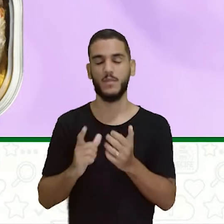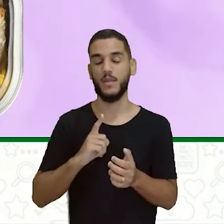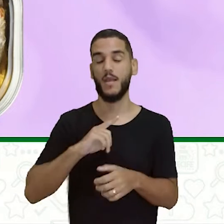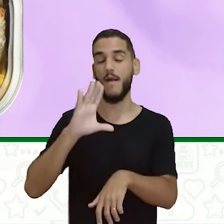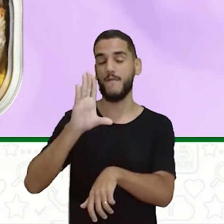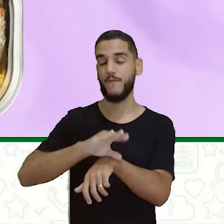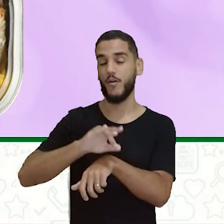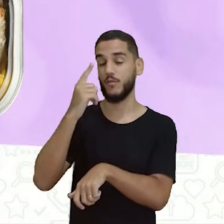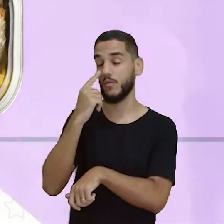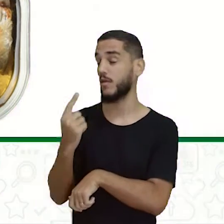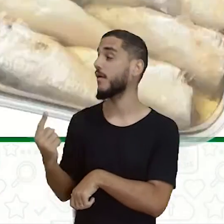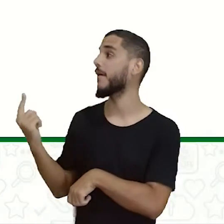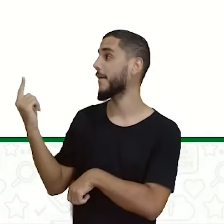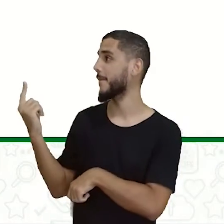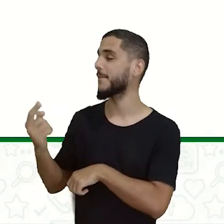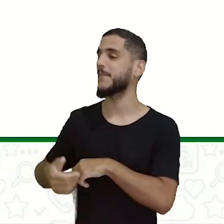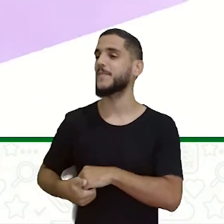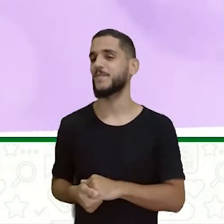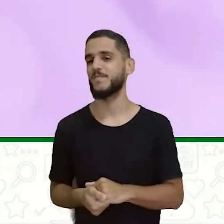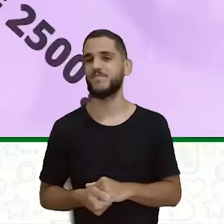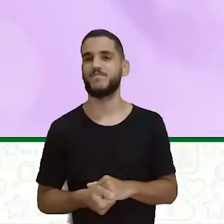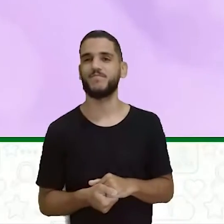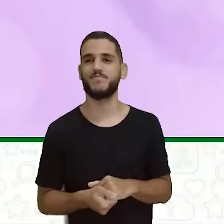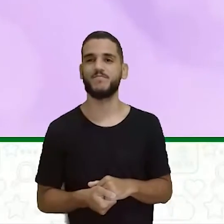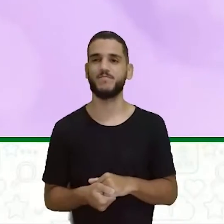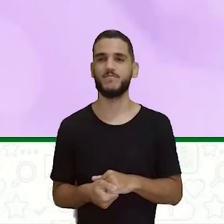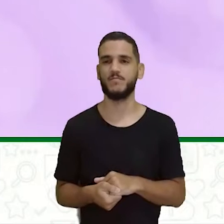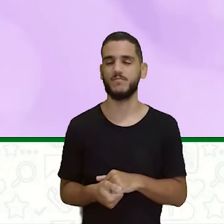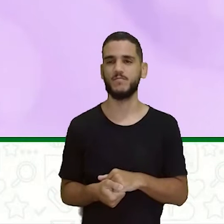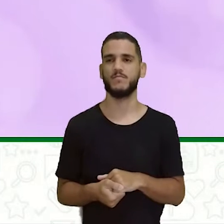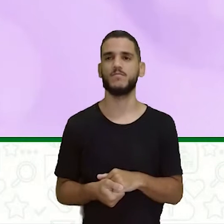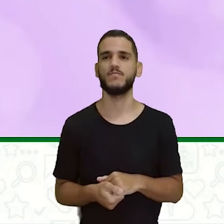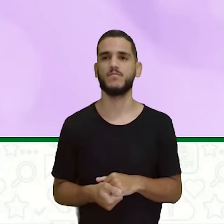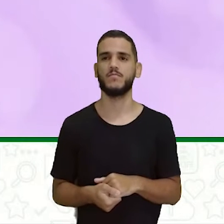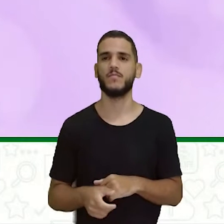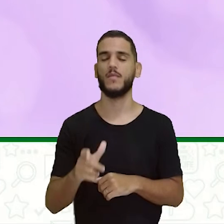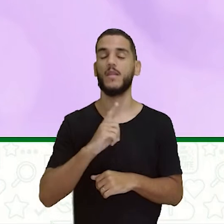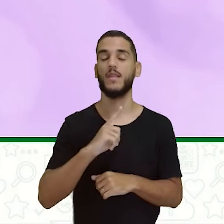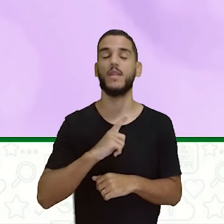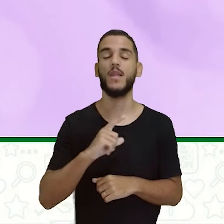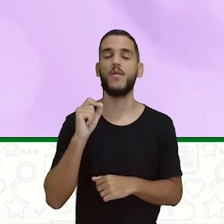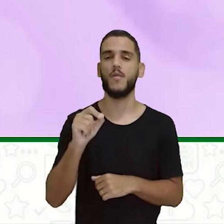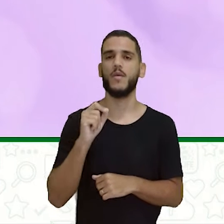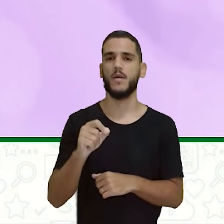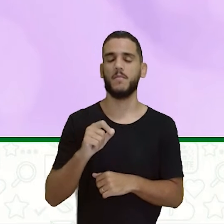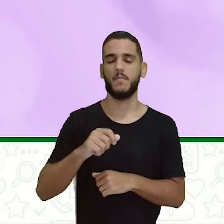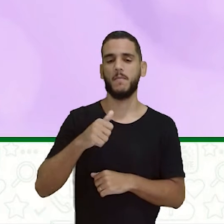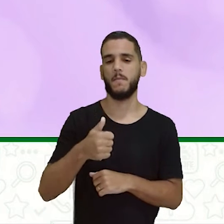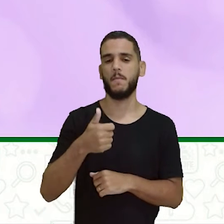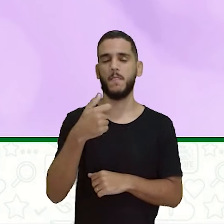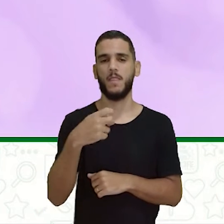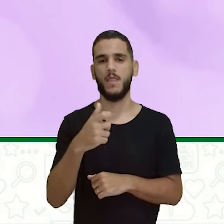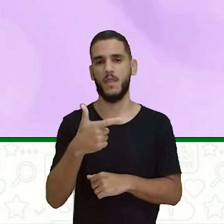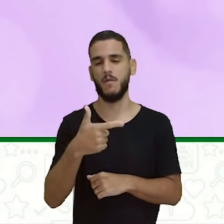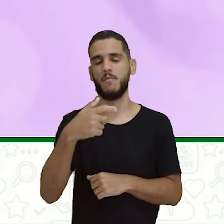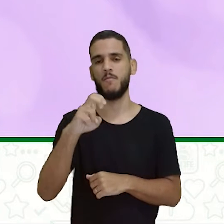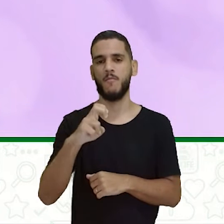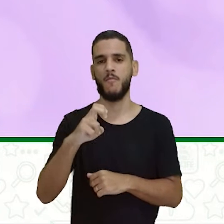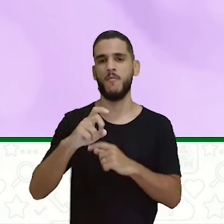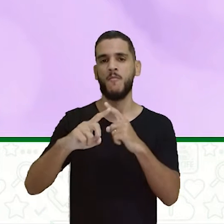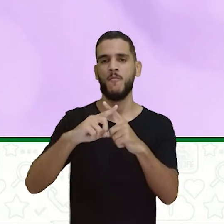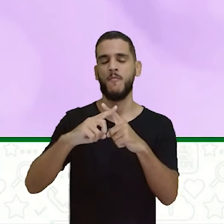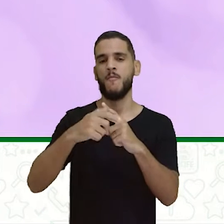de sardinha, bem recheada. E eu tenho agora 125